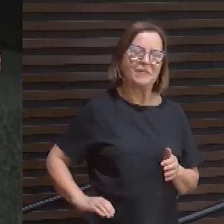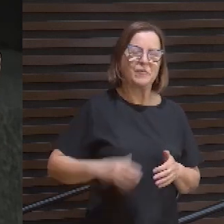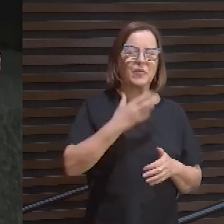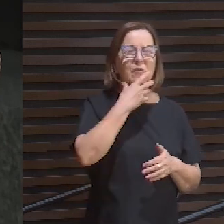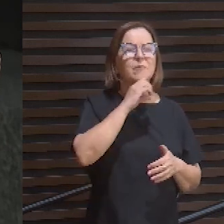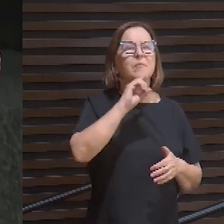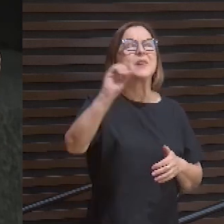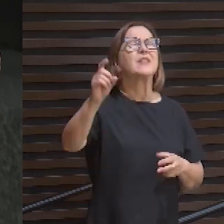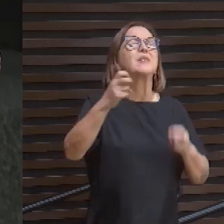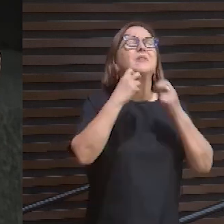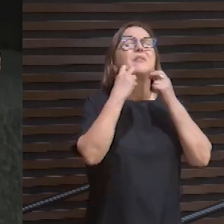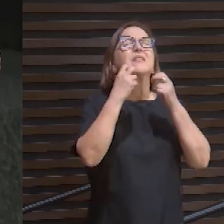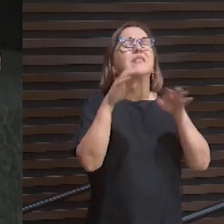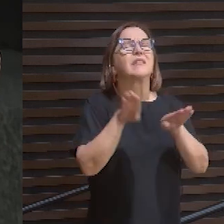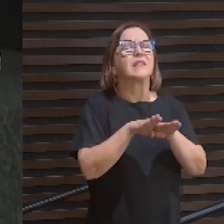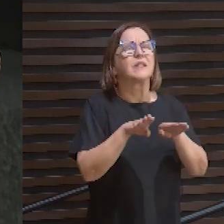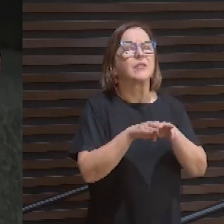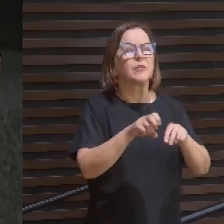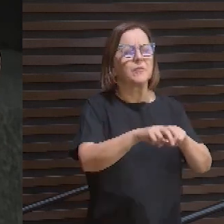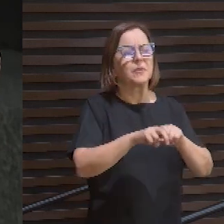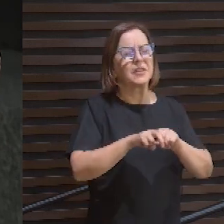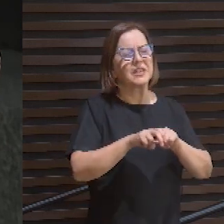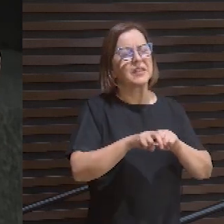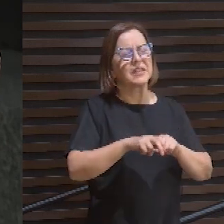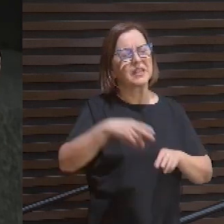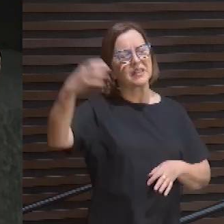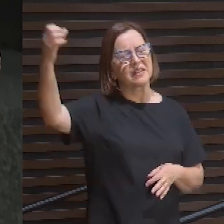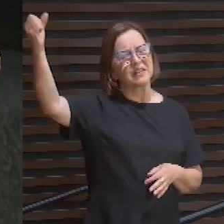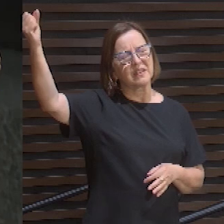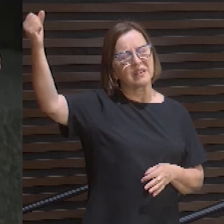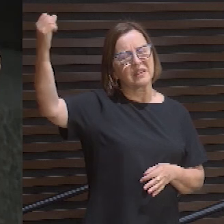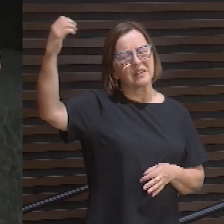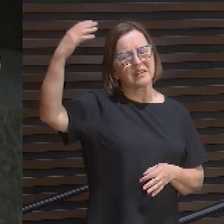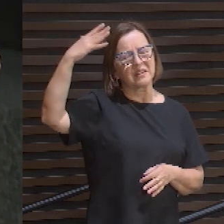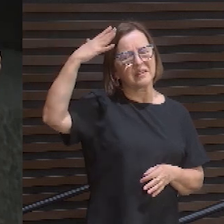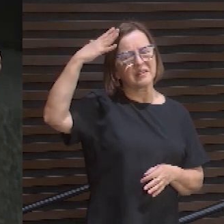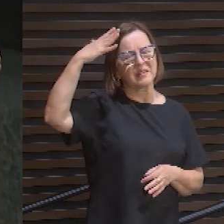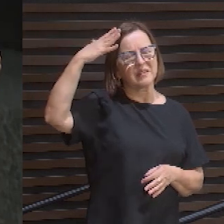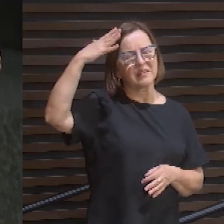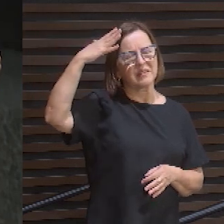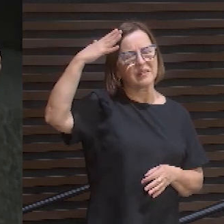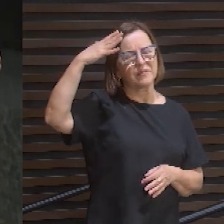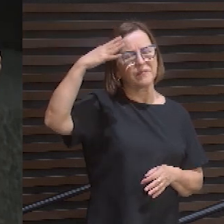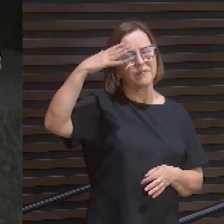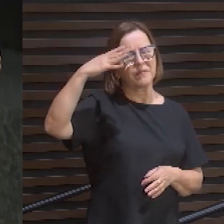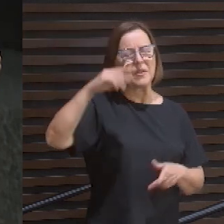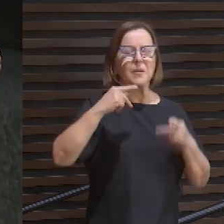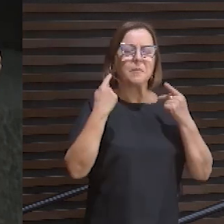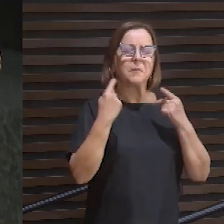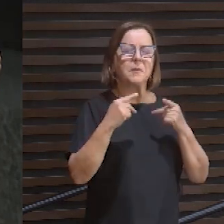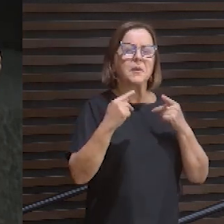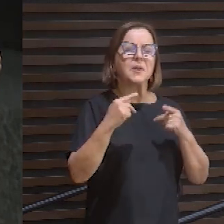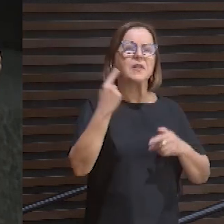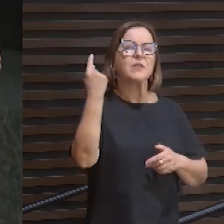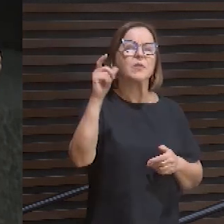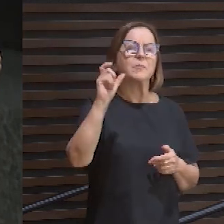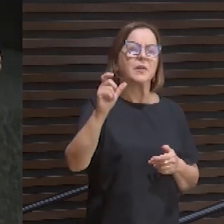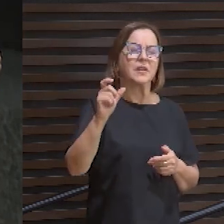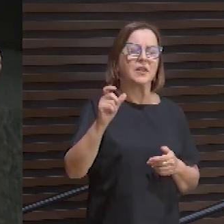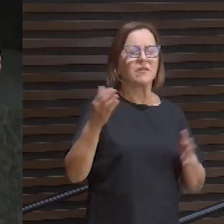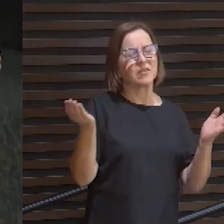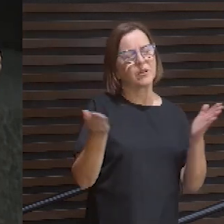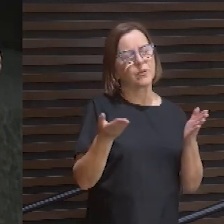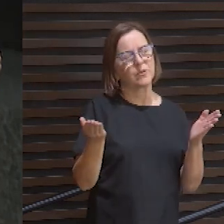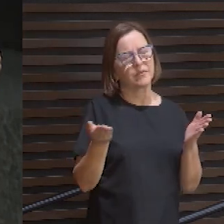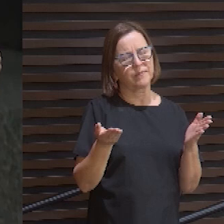eu suplico também por esta graça na exposição da palavra que hoje faremos.